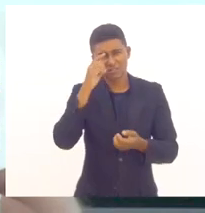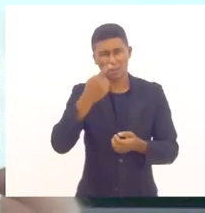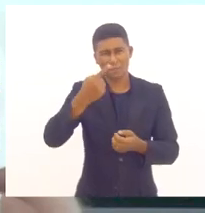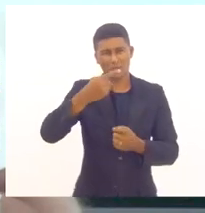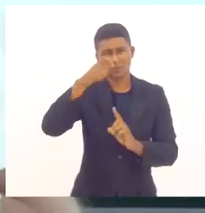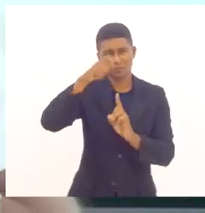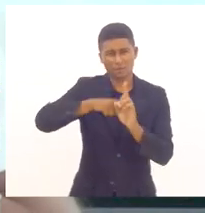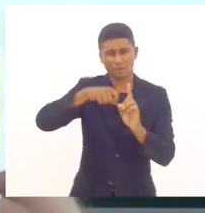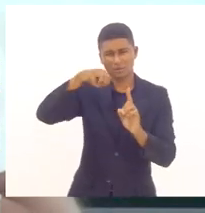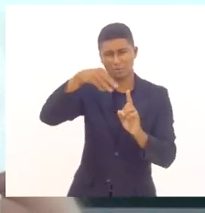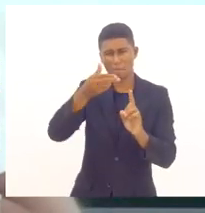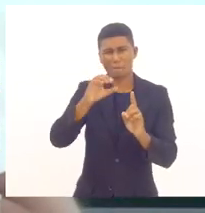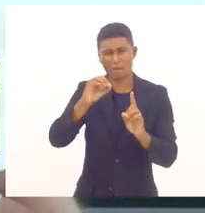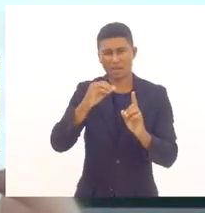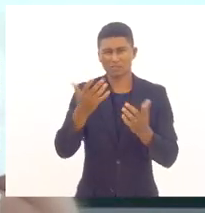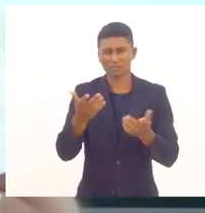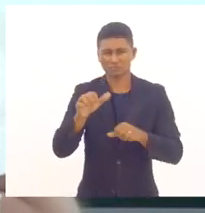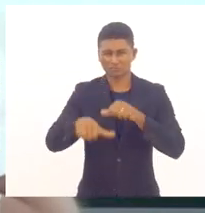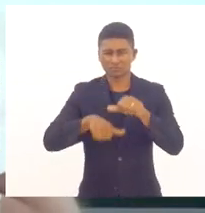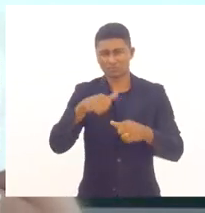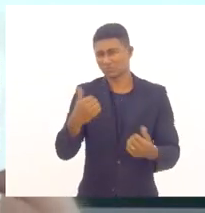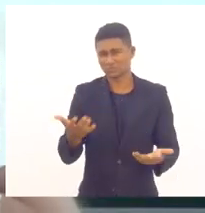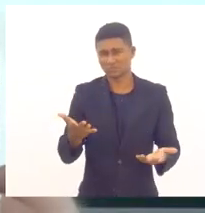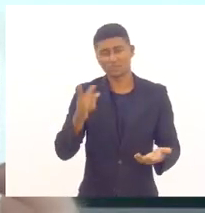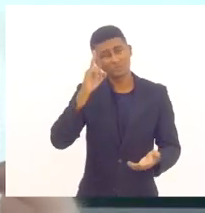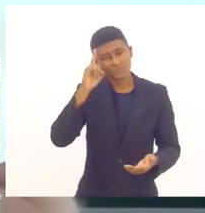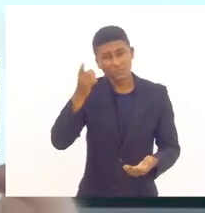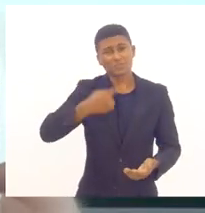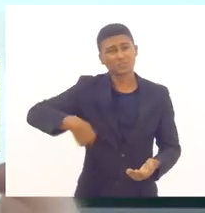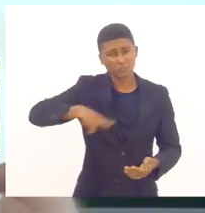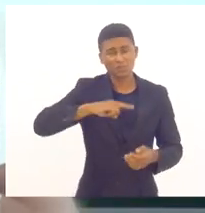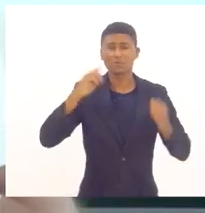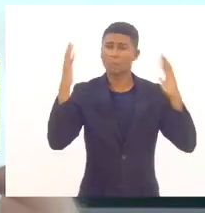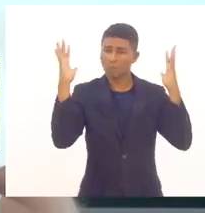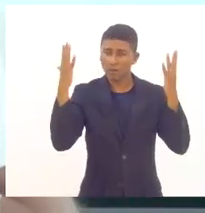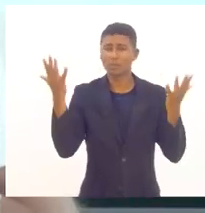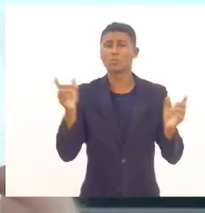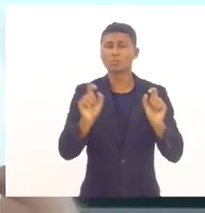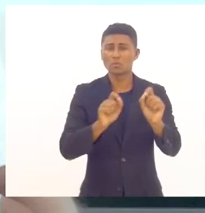de maio é um dia que todos nós comemoramos o dia do trabalhador.